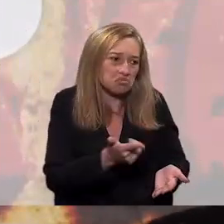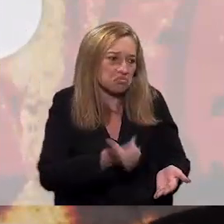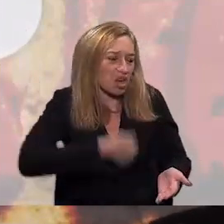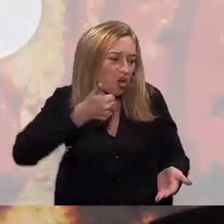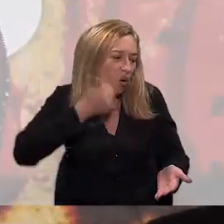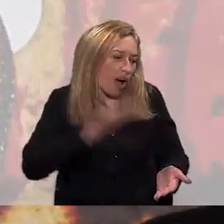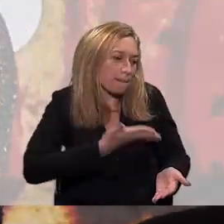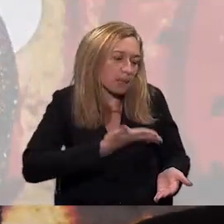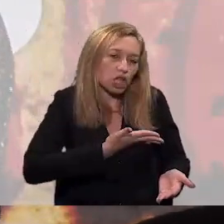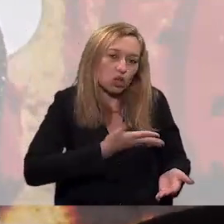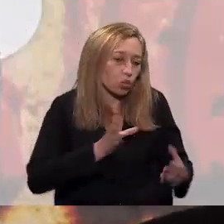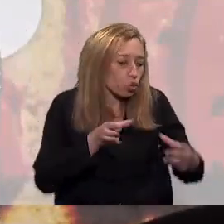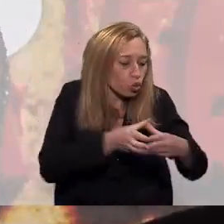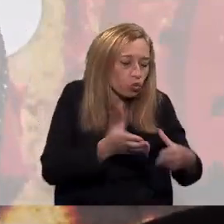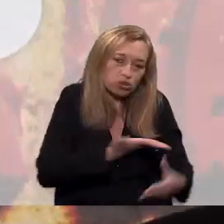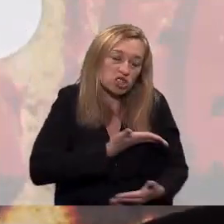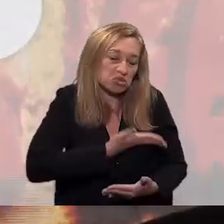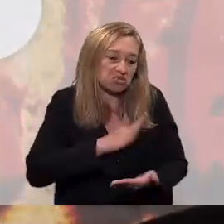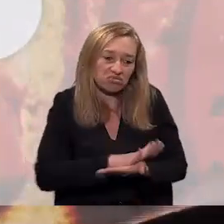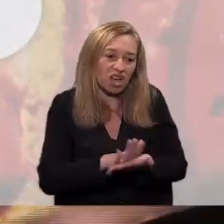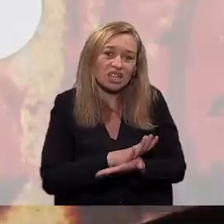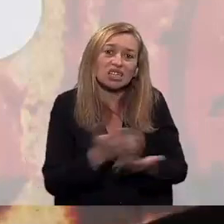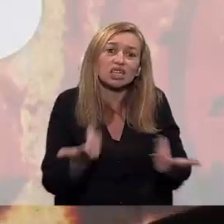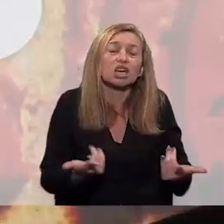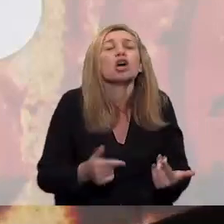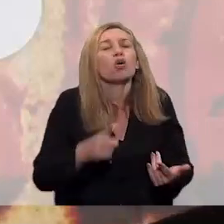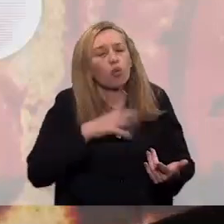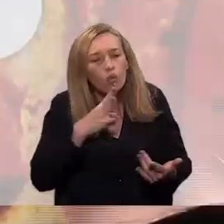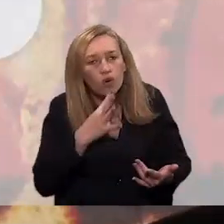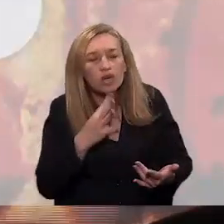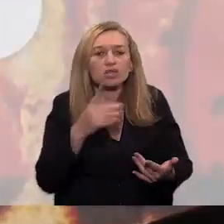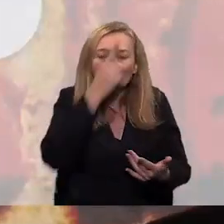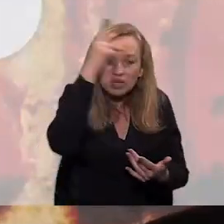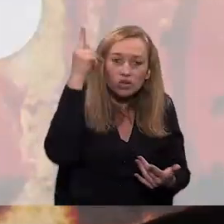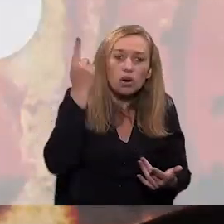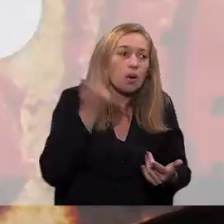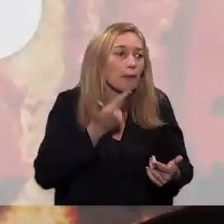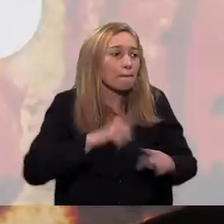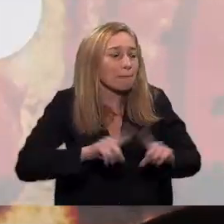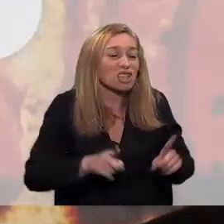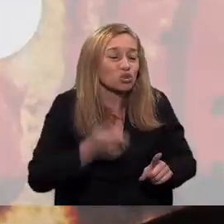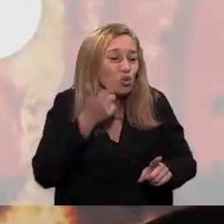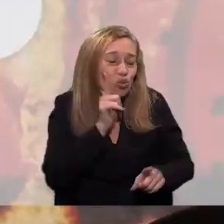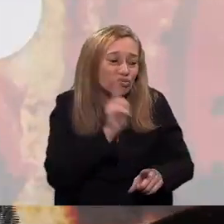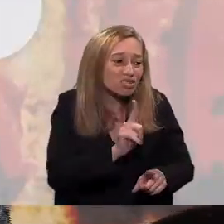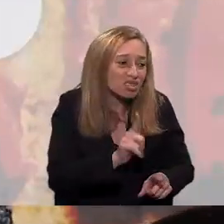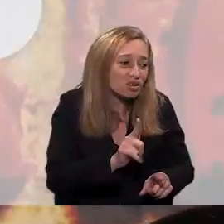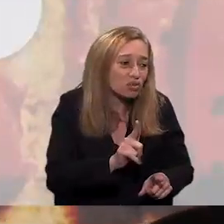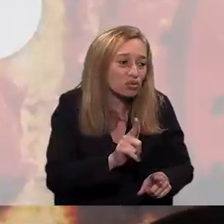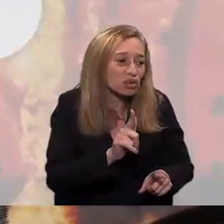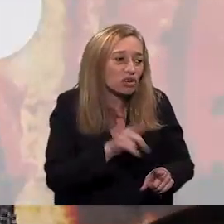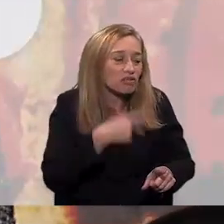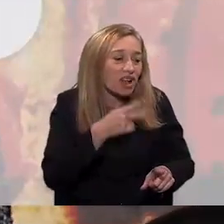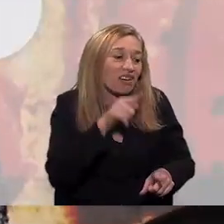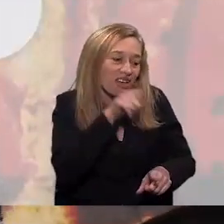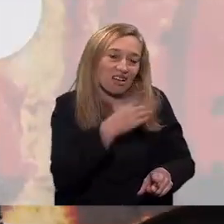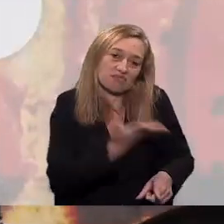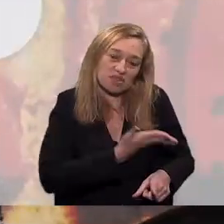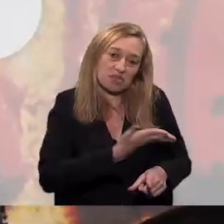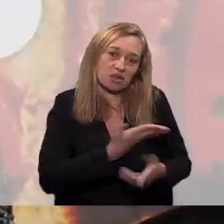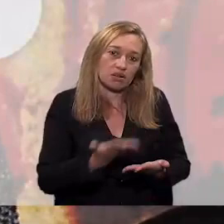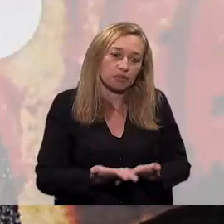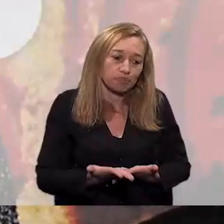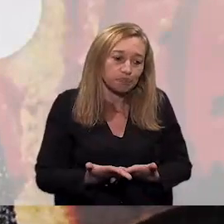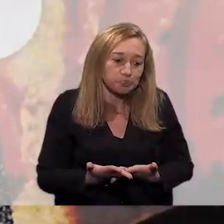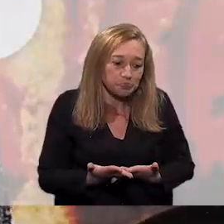tenho melhores amigas, um grupo de amigas. Eu conheço pessoas e eu não consigo considerar as pessoas minhas